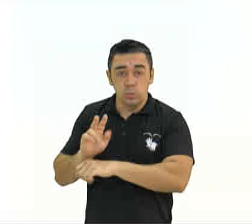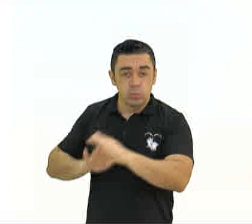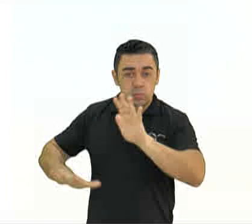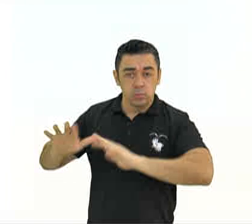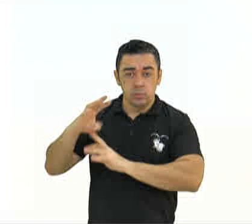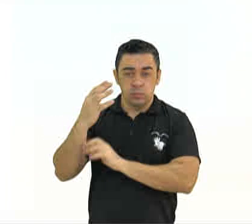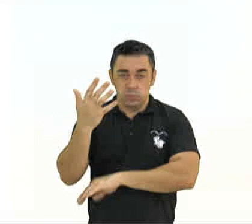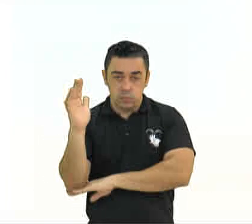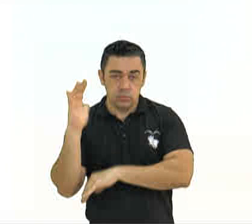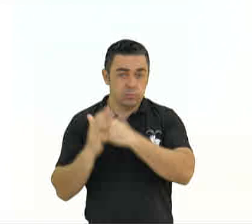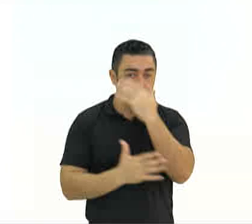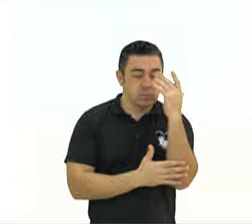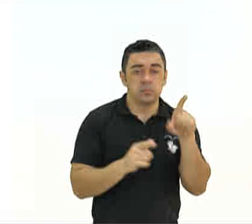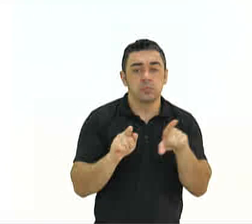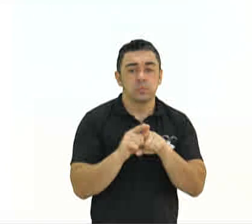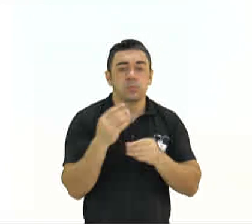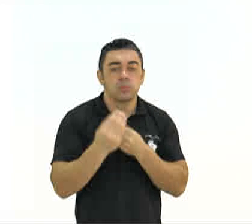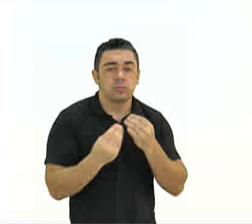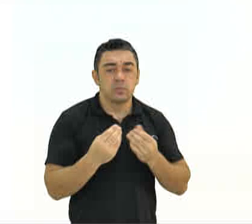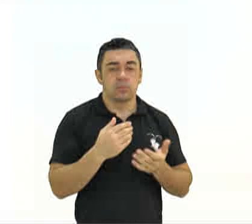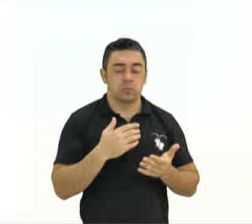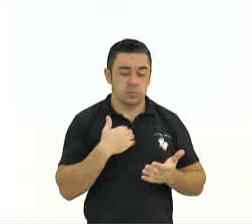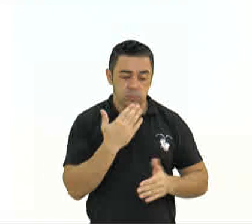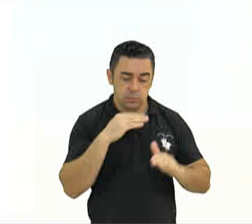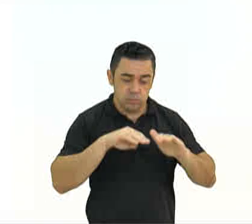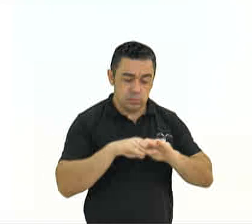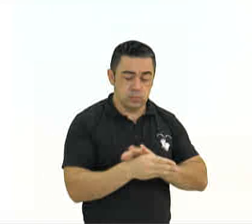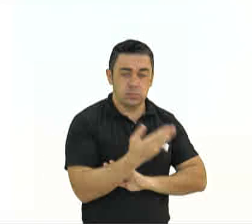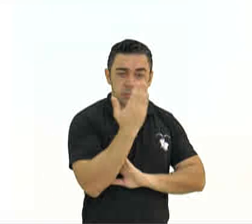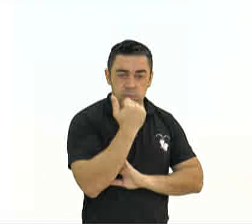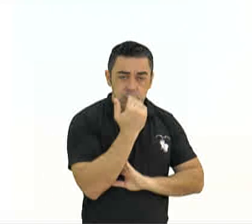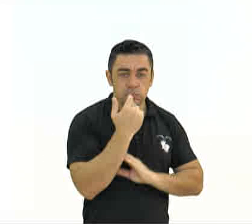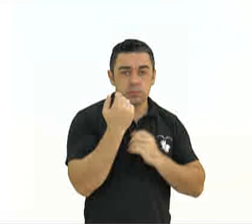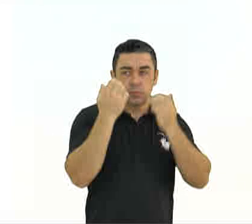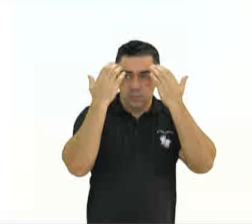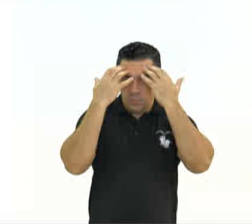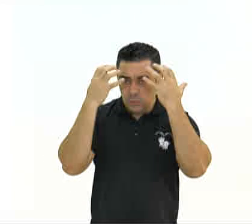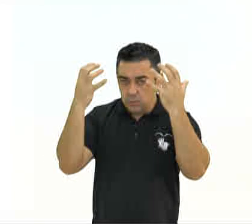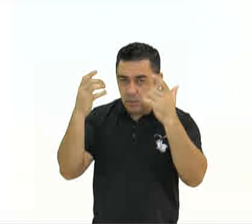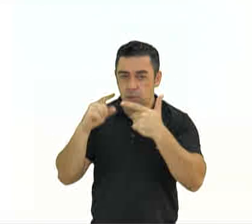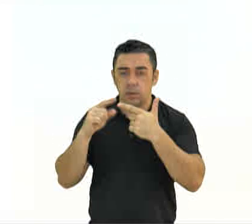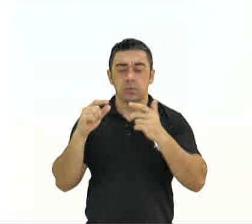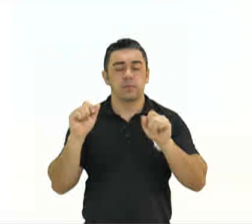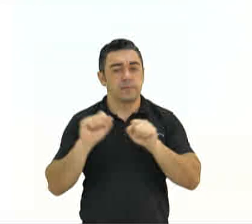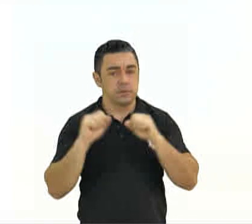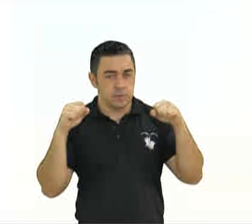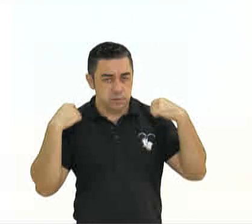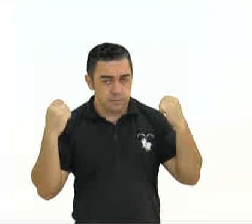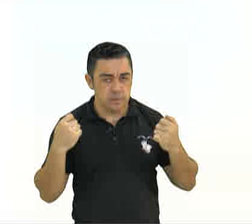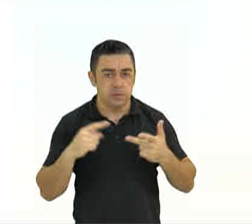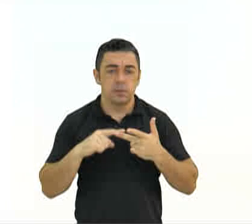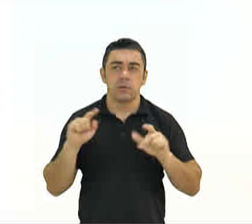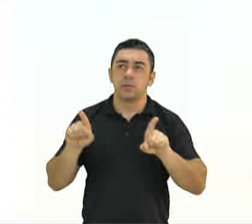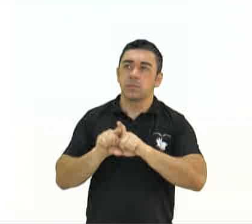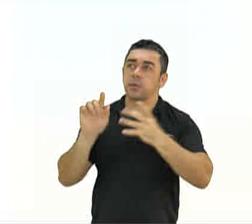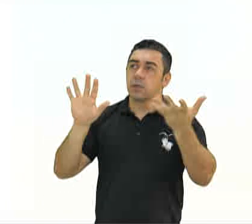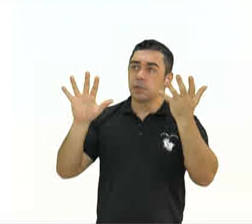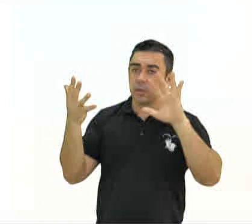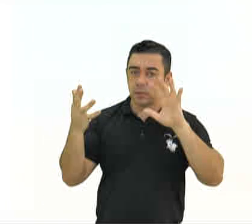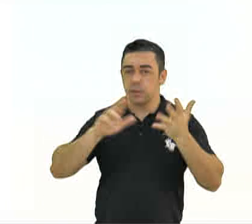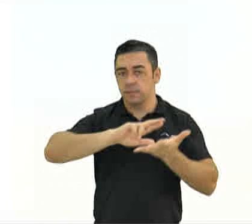pelos hábitos alimentares, estado de estresse, opções de lazer, atividade física, agressões climáticas e